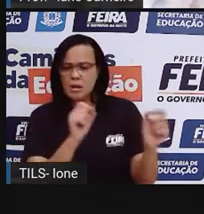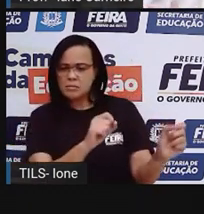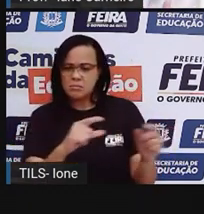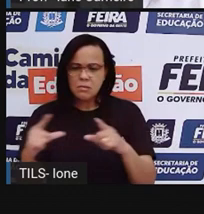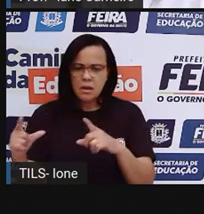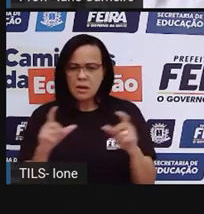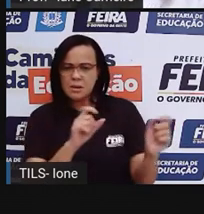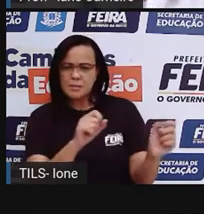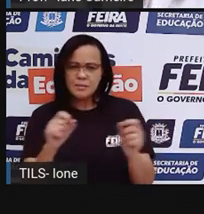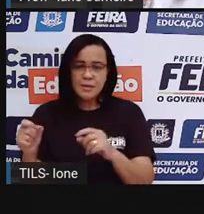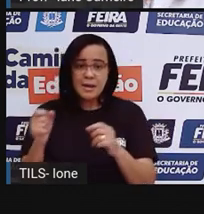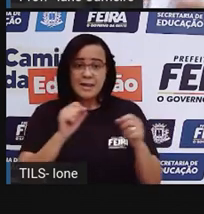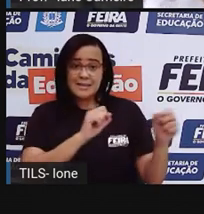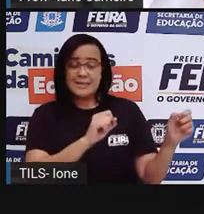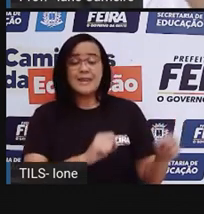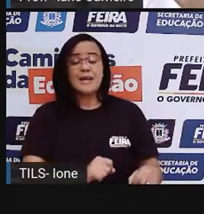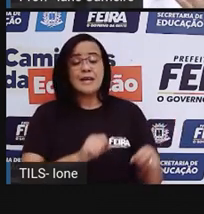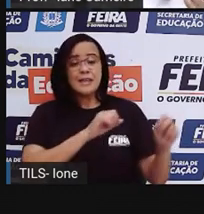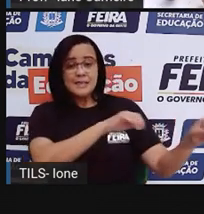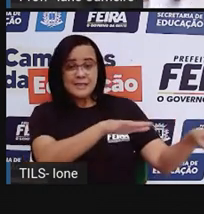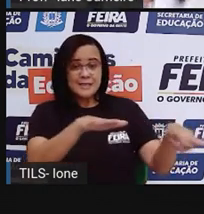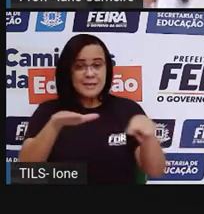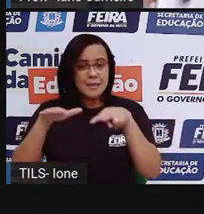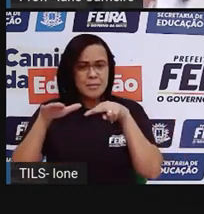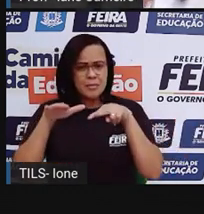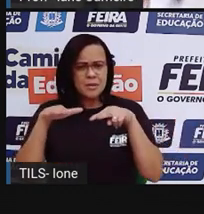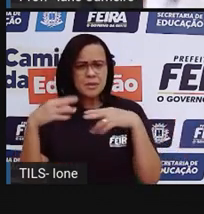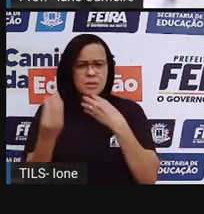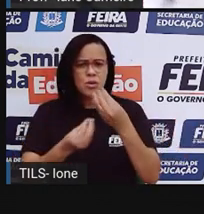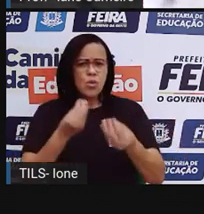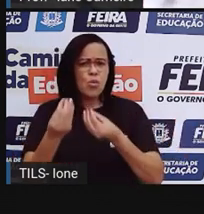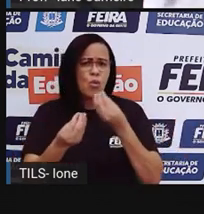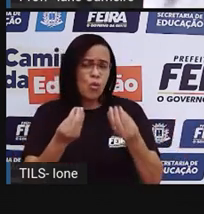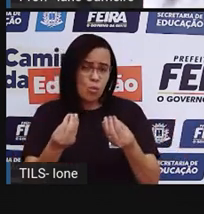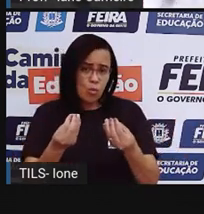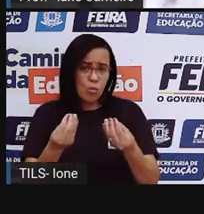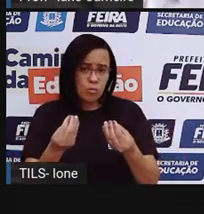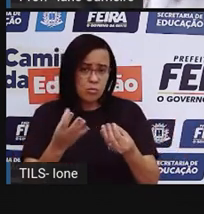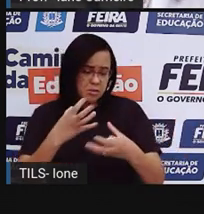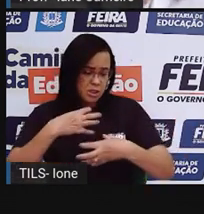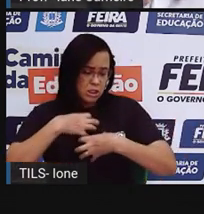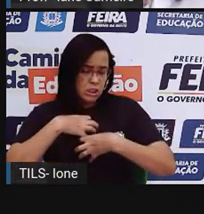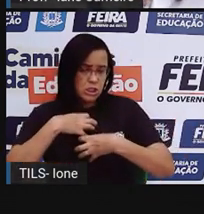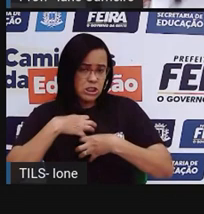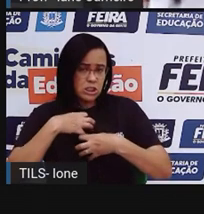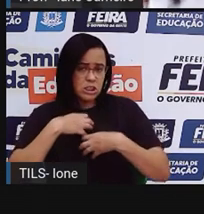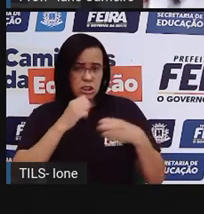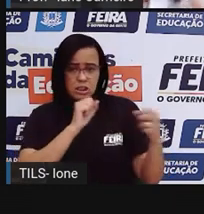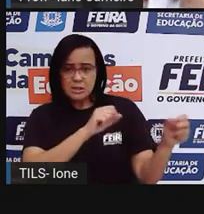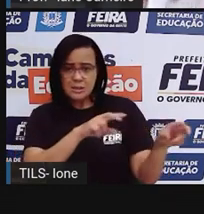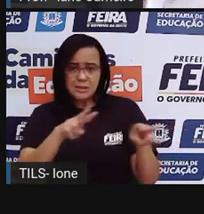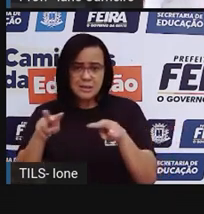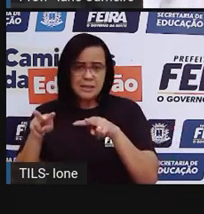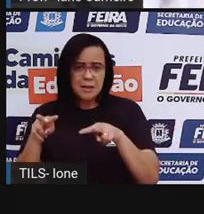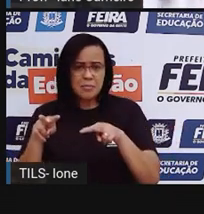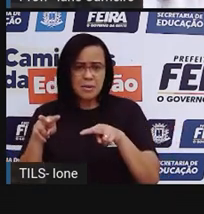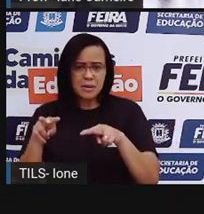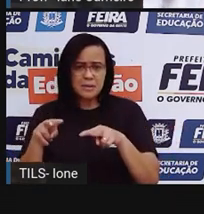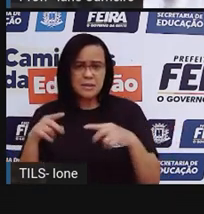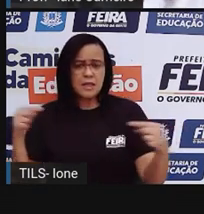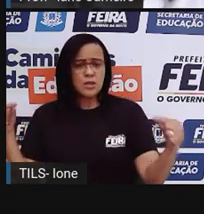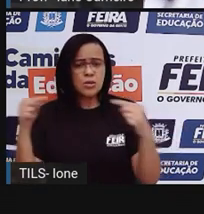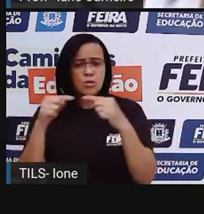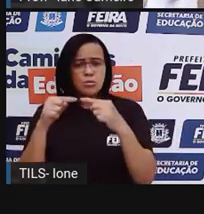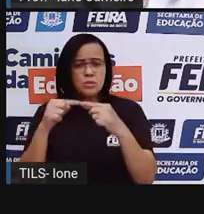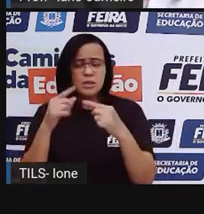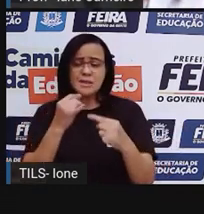você gostaria de ter, né? Eu gostaria de ter, por exemplo, aqui, ó, a gratidão. E aí você faz um desenho que represente a